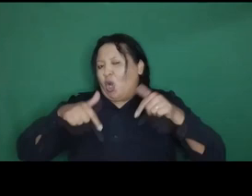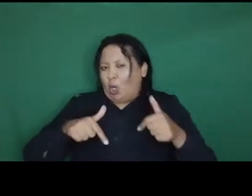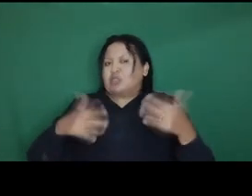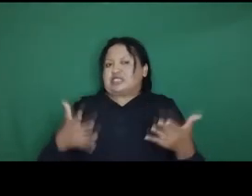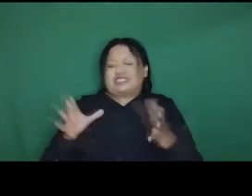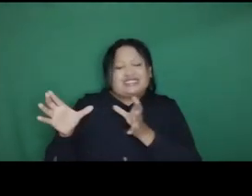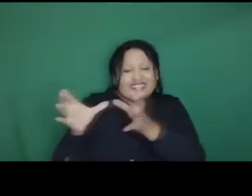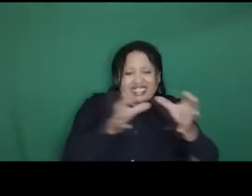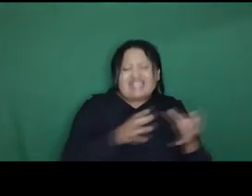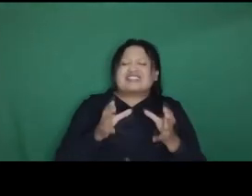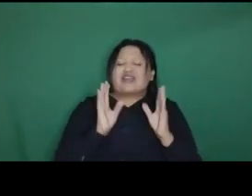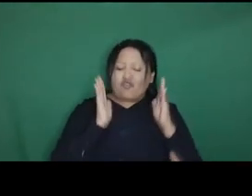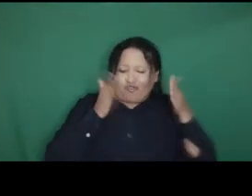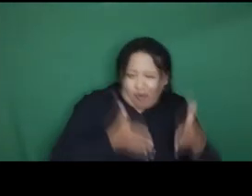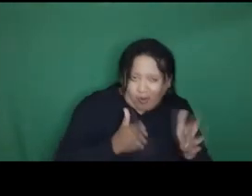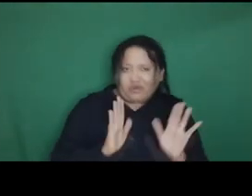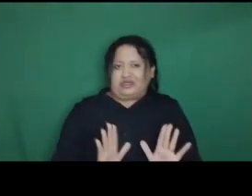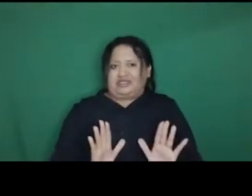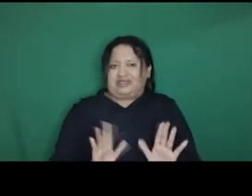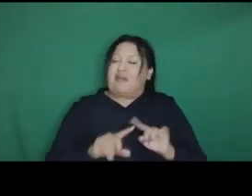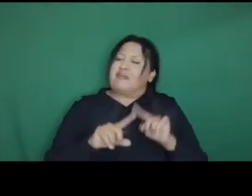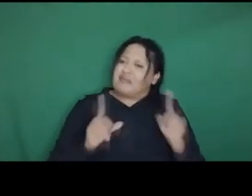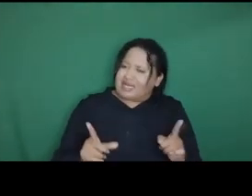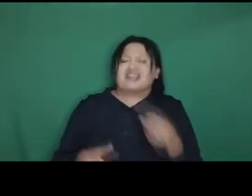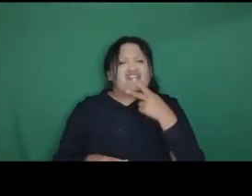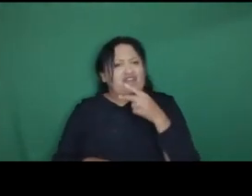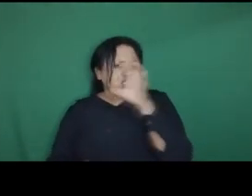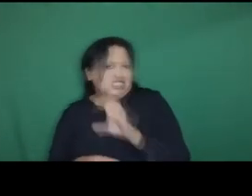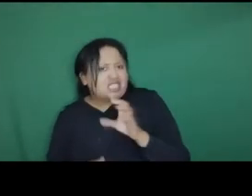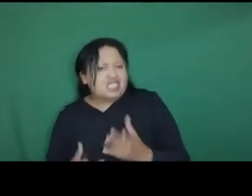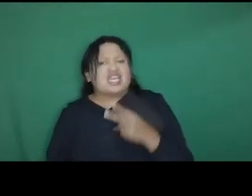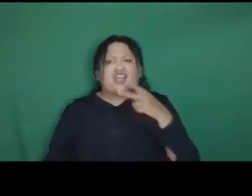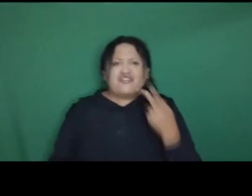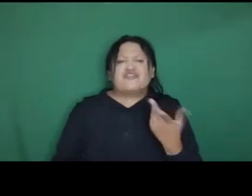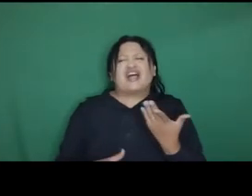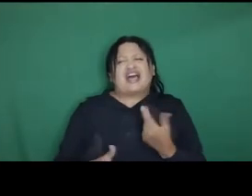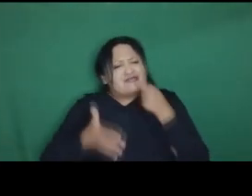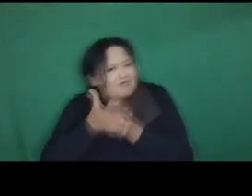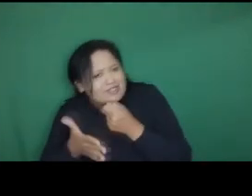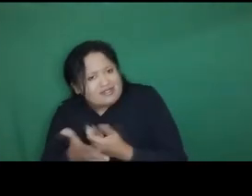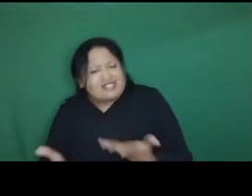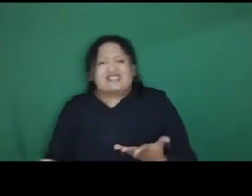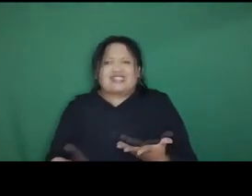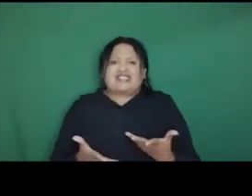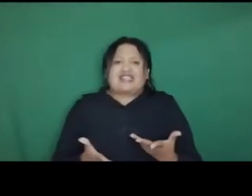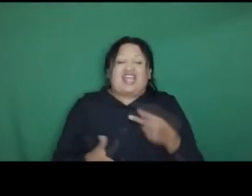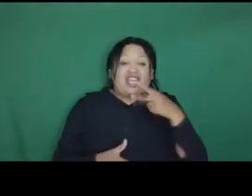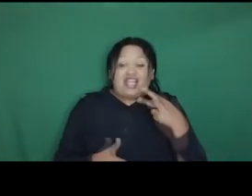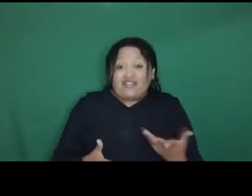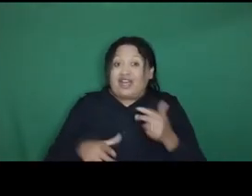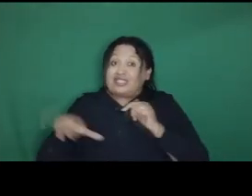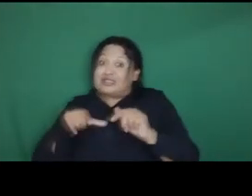estado ele fala de exploração ele fala de proletariado de ideologia poderia ser poderia gente